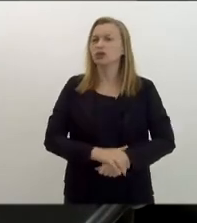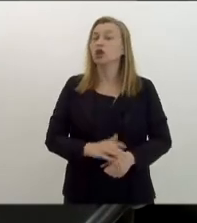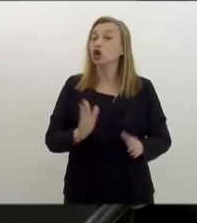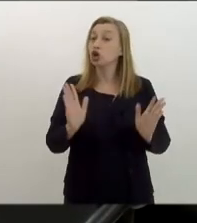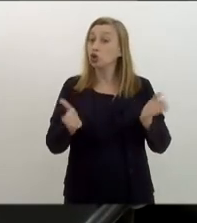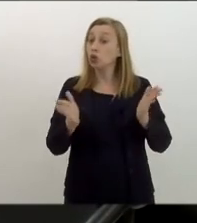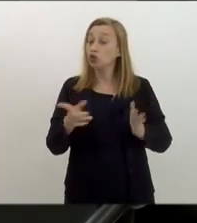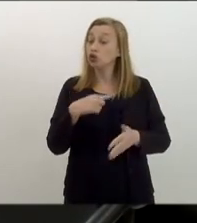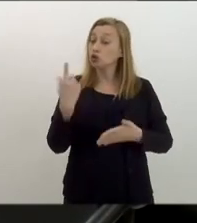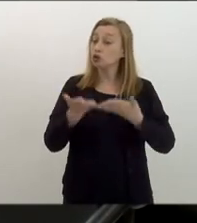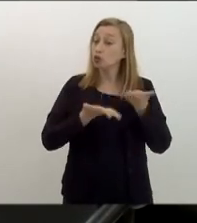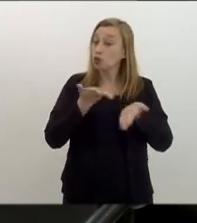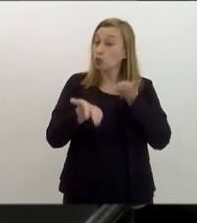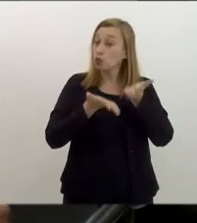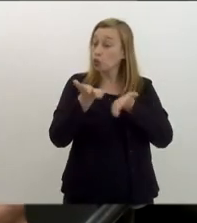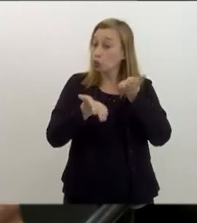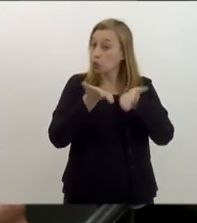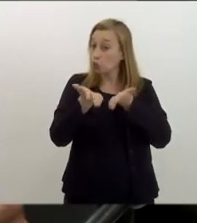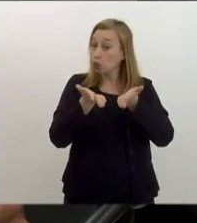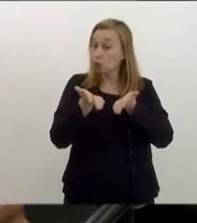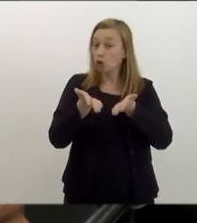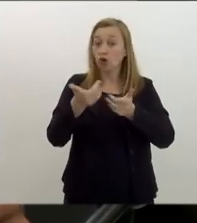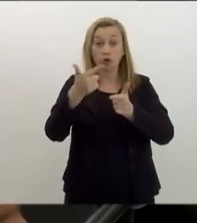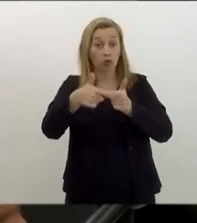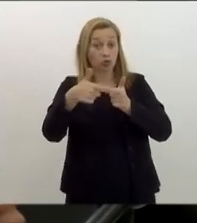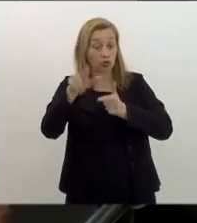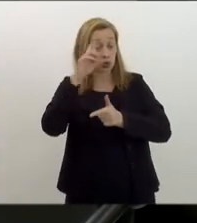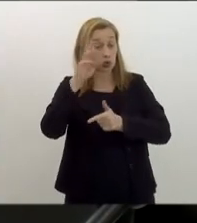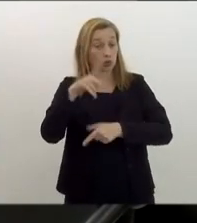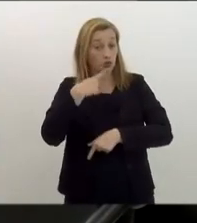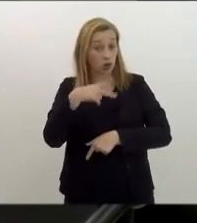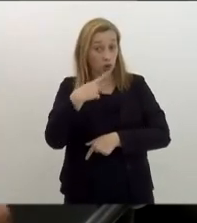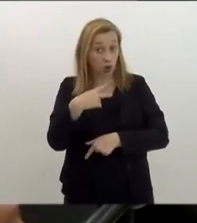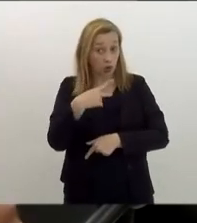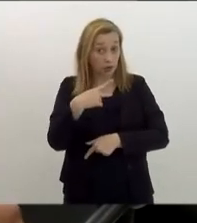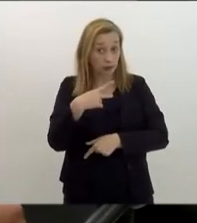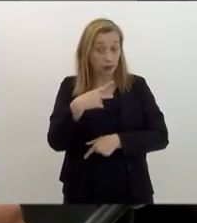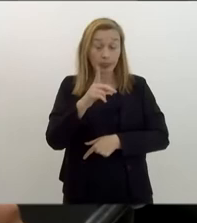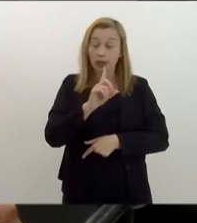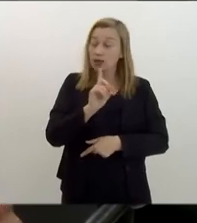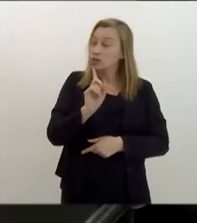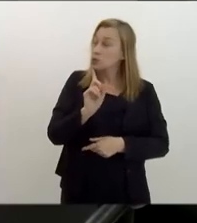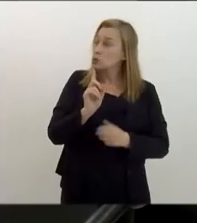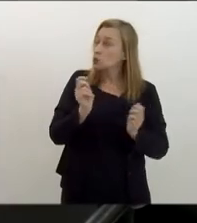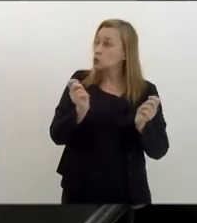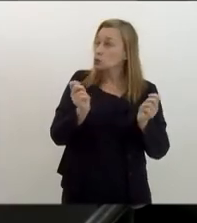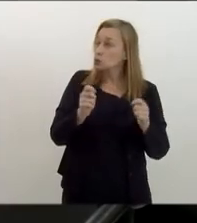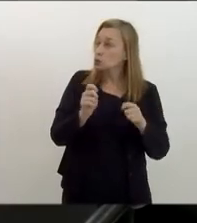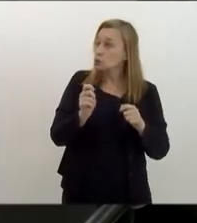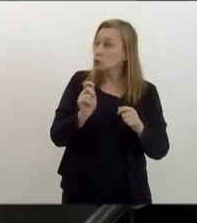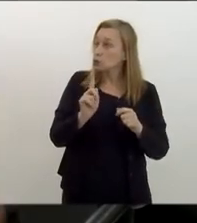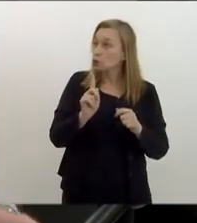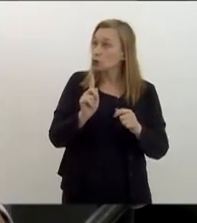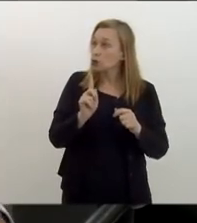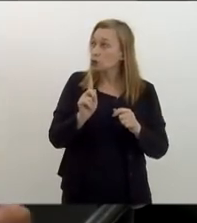hoje nós estamos cuidando esse problema é que o seu levantou ele não necessariamente o melhor ele Não especificamente